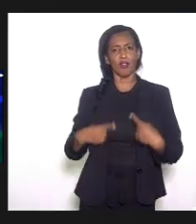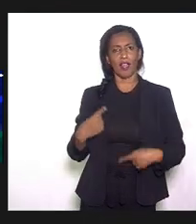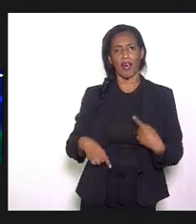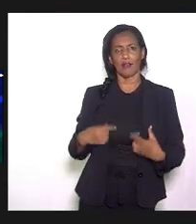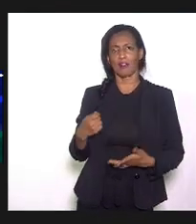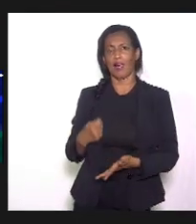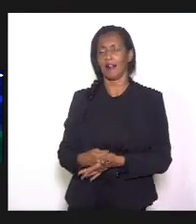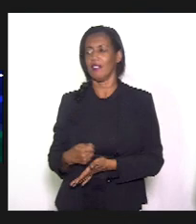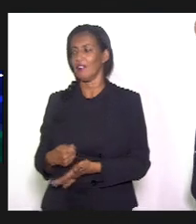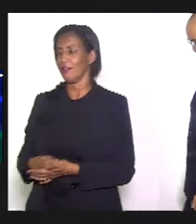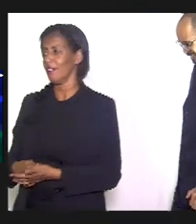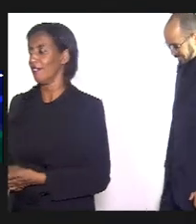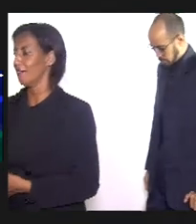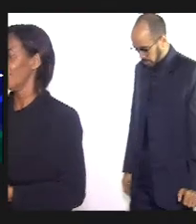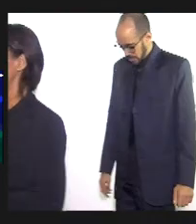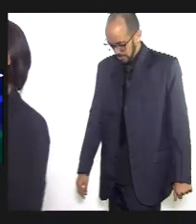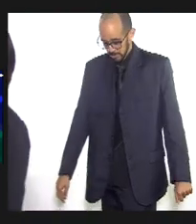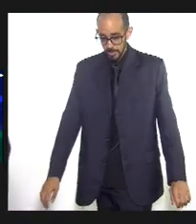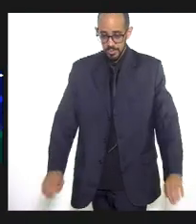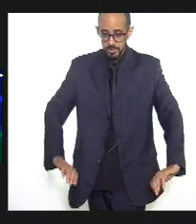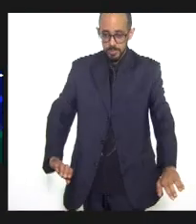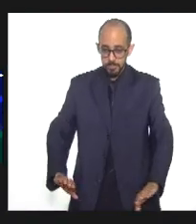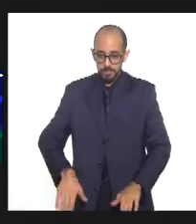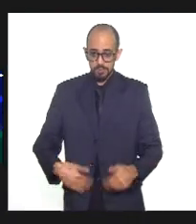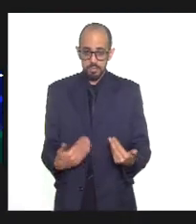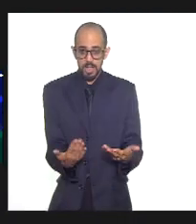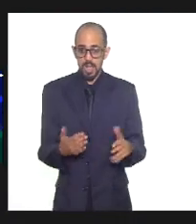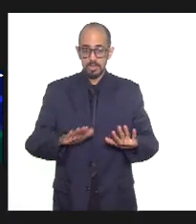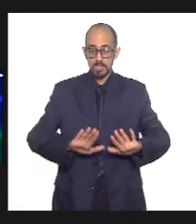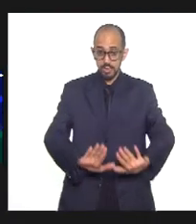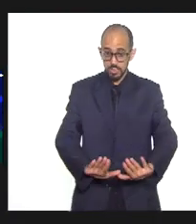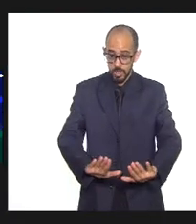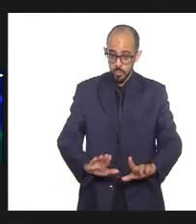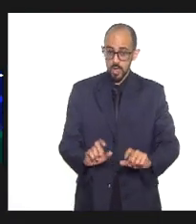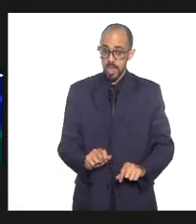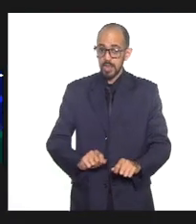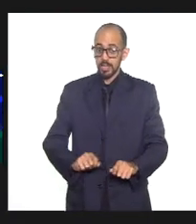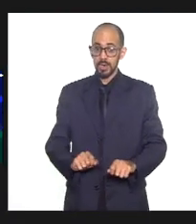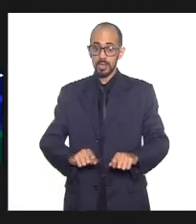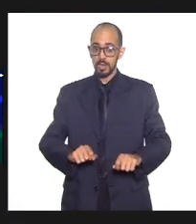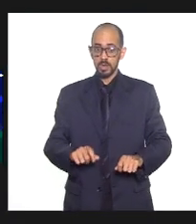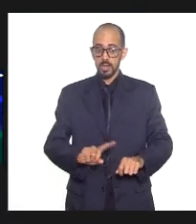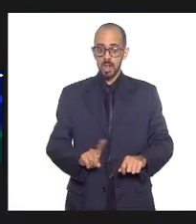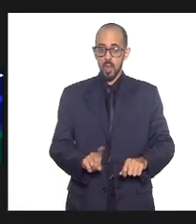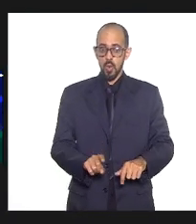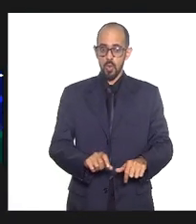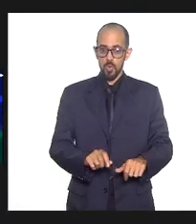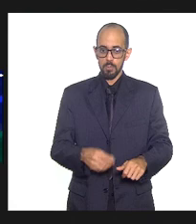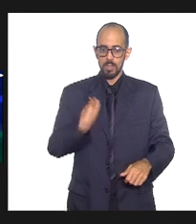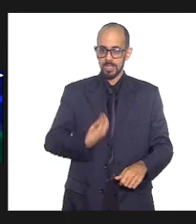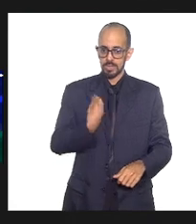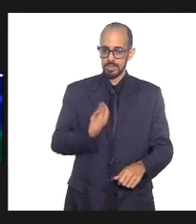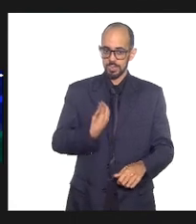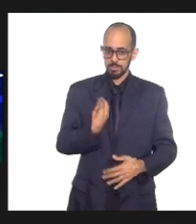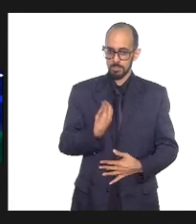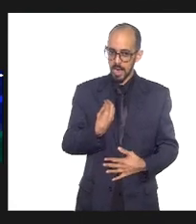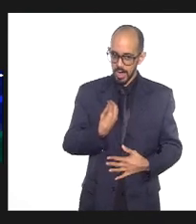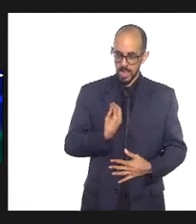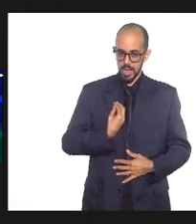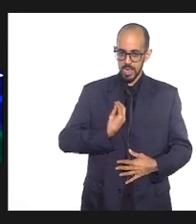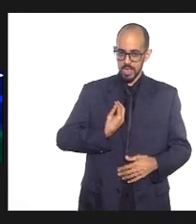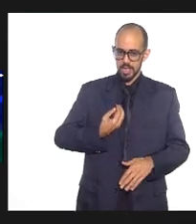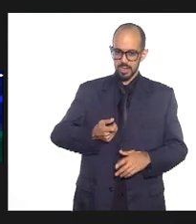afirmativas. Mas eu não posso aceitar que um projeto como esse, que diz que deliberadamente existe um